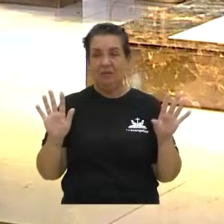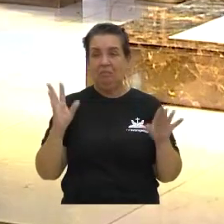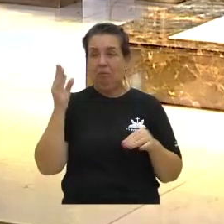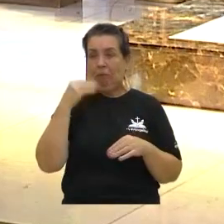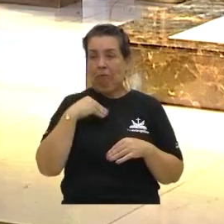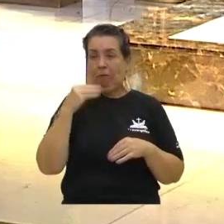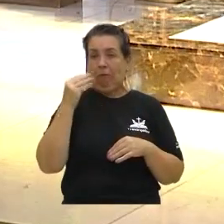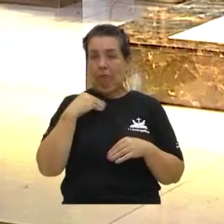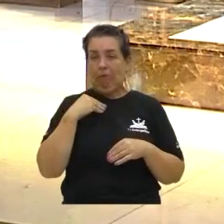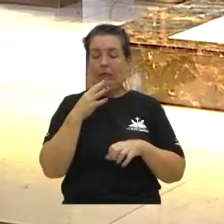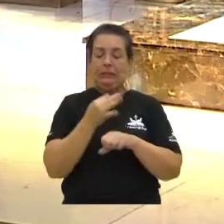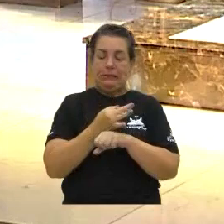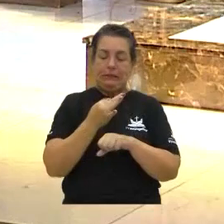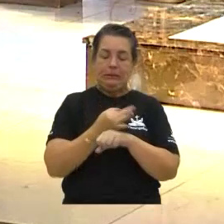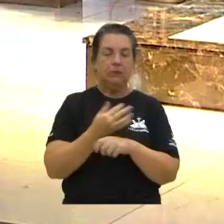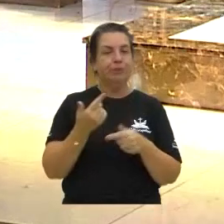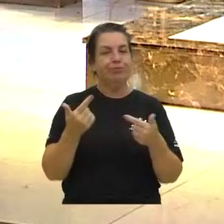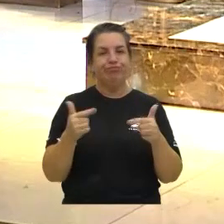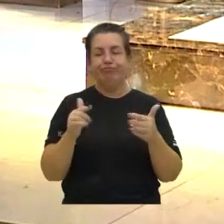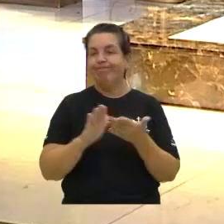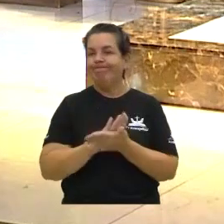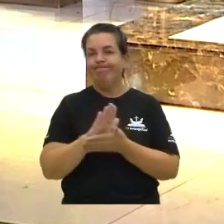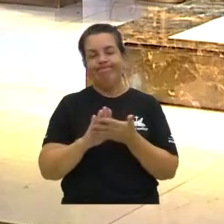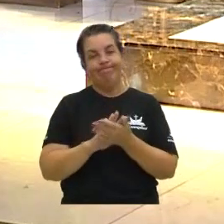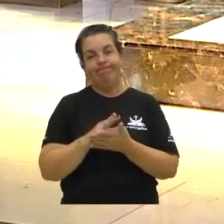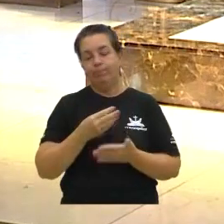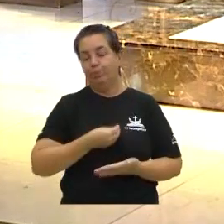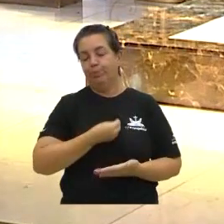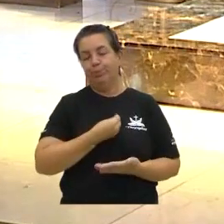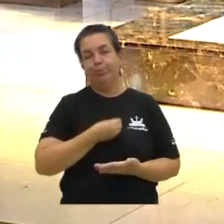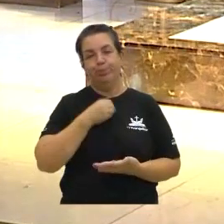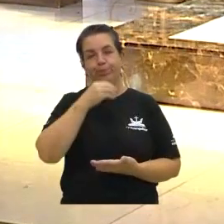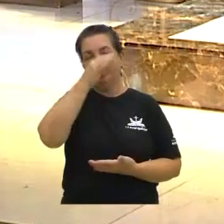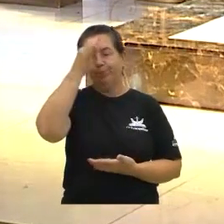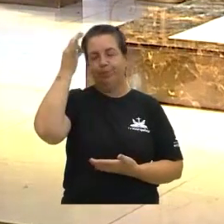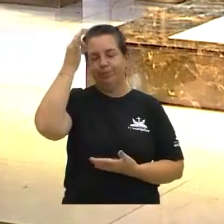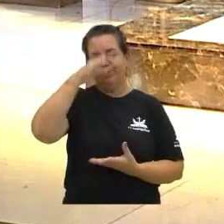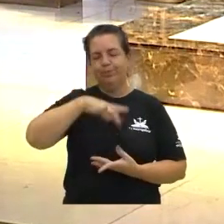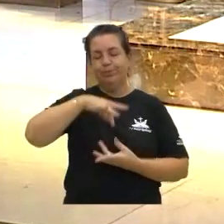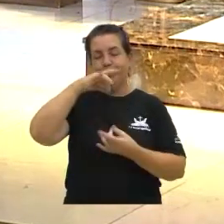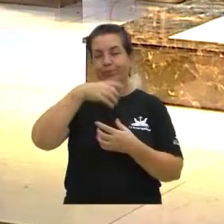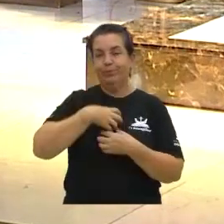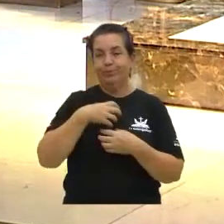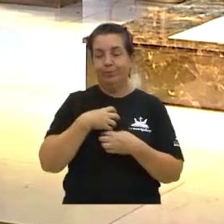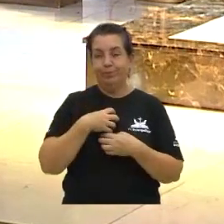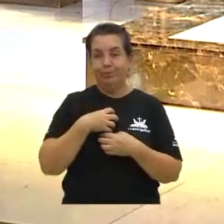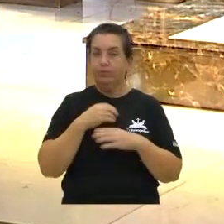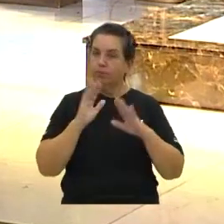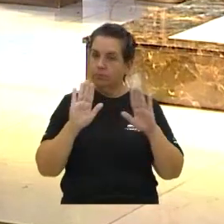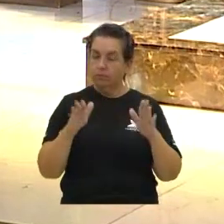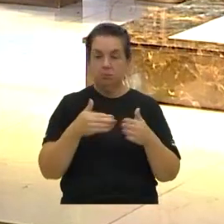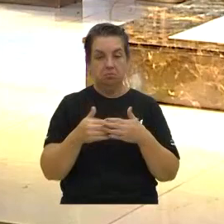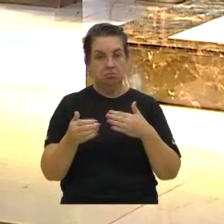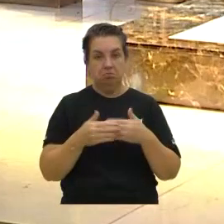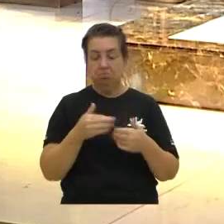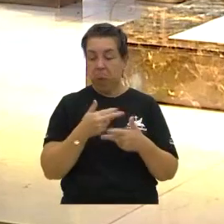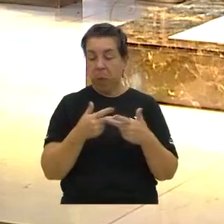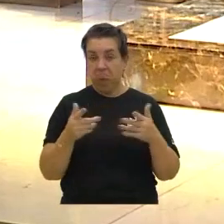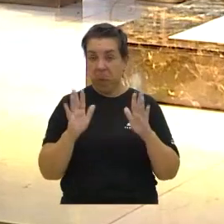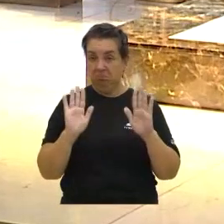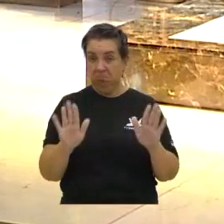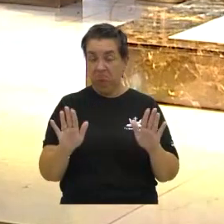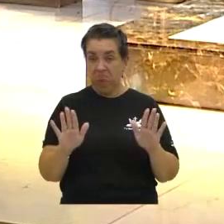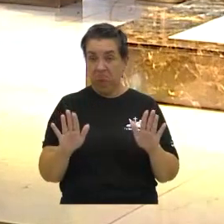sem resistência na vida espiritual. Então qualquer investida,